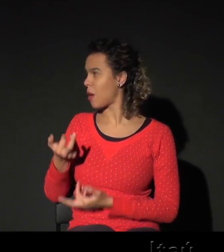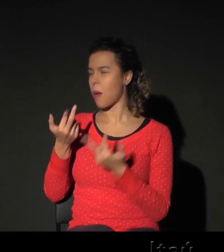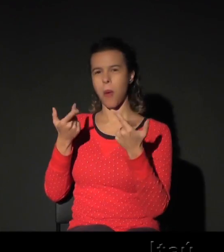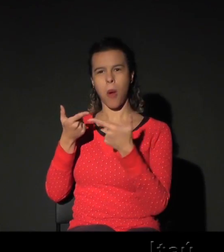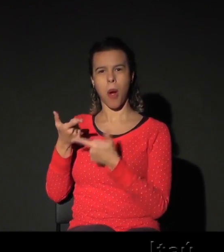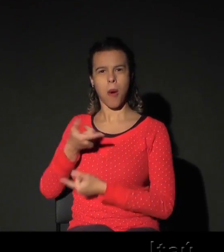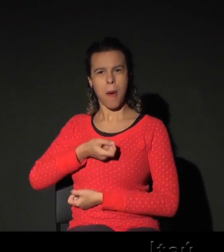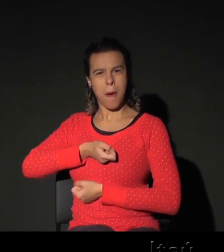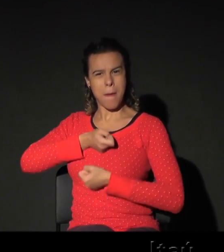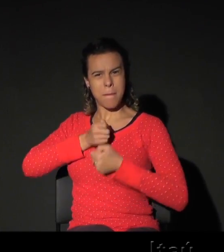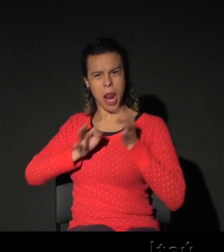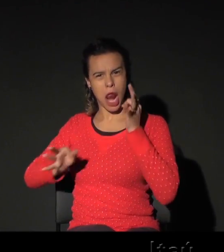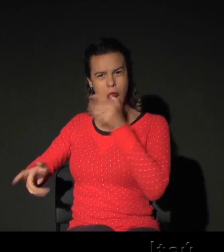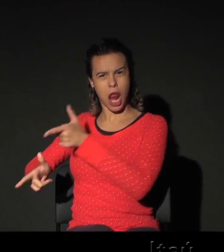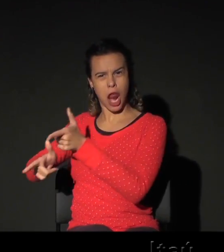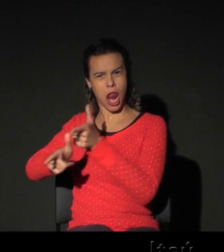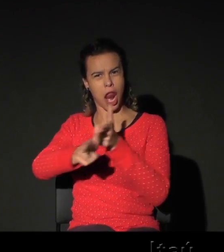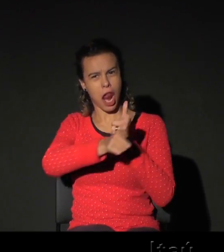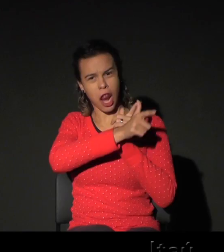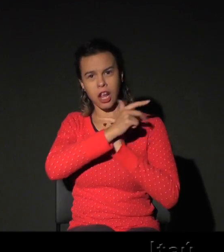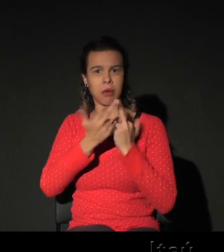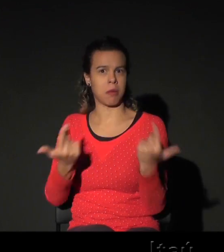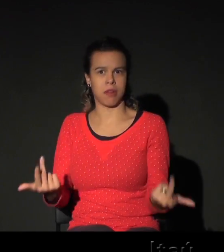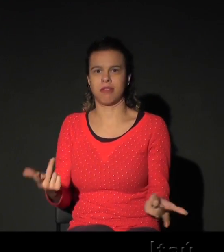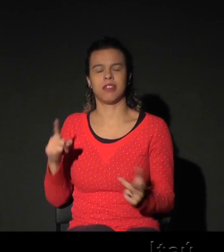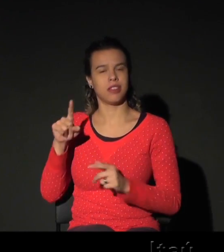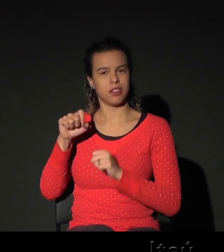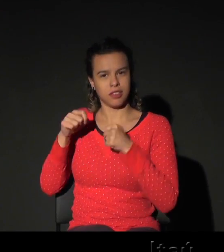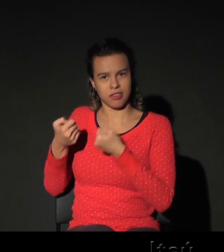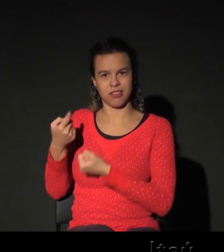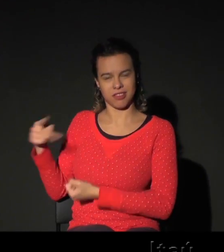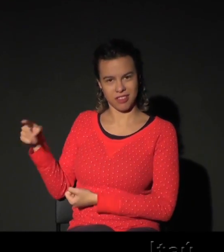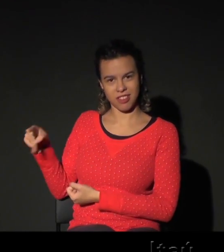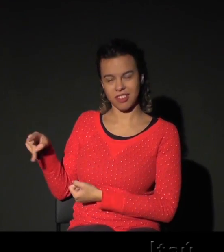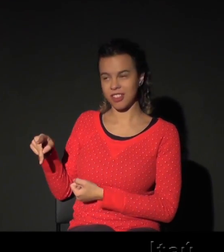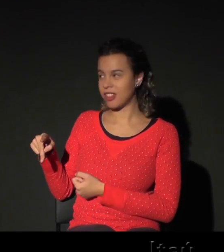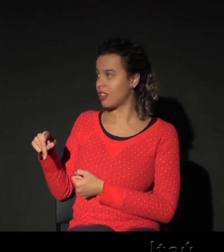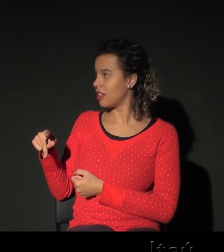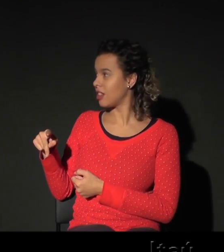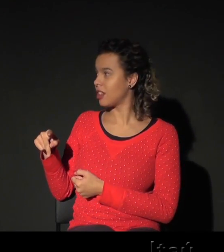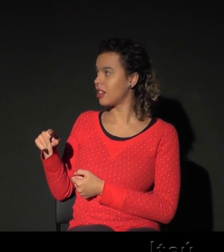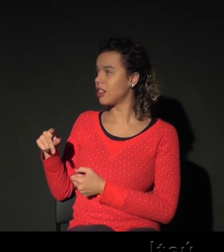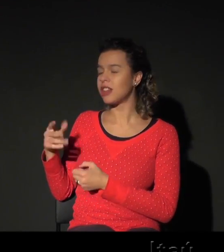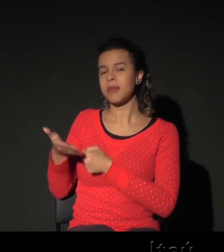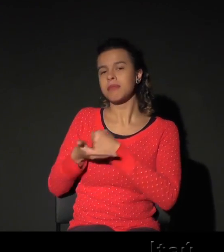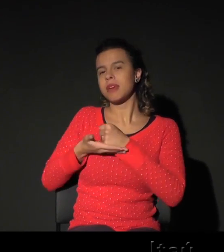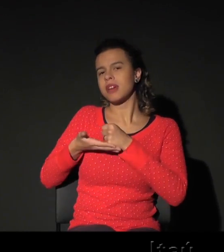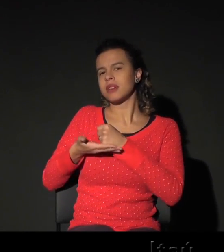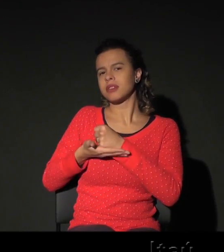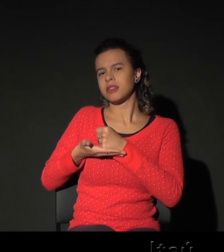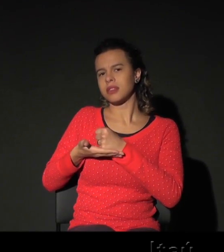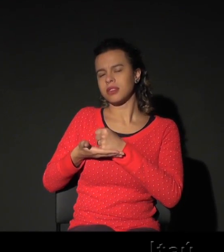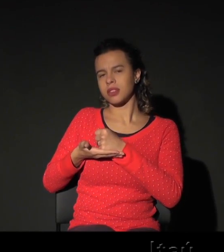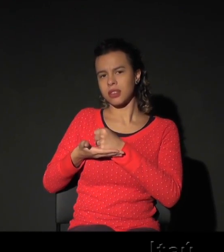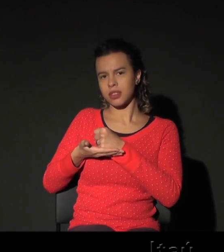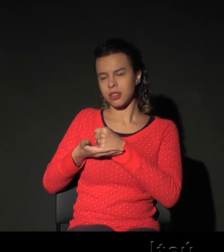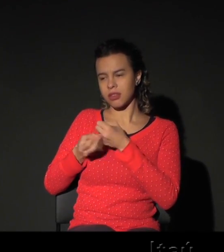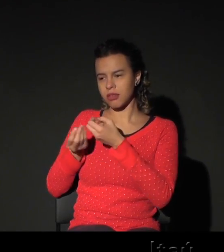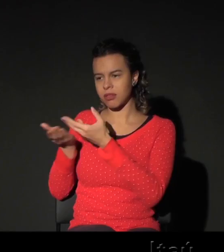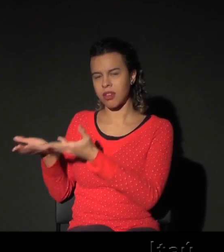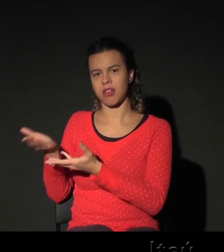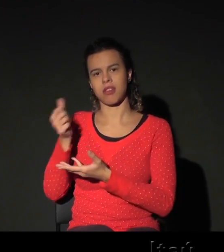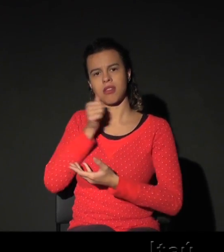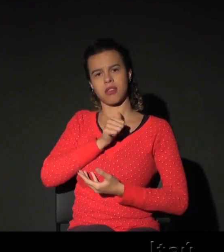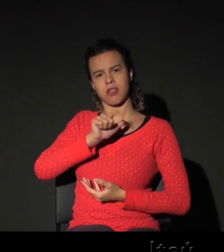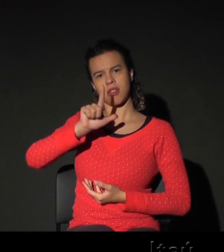metralhadoras sobre suas lutas Então o que dá essa base o que deu essa base a Leila